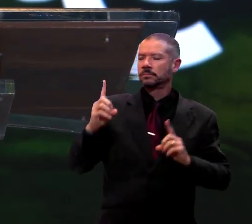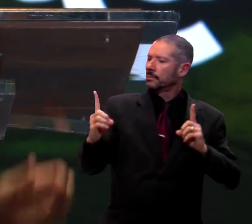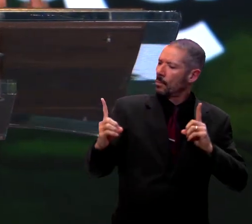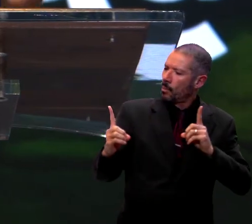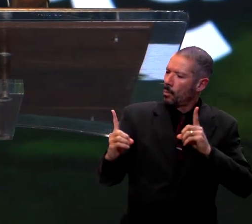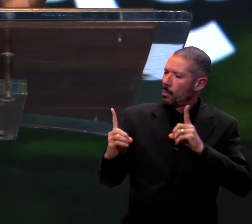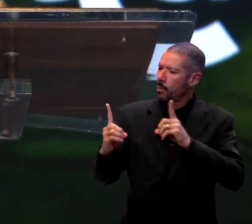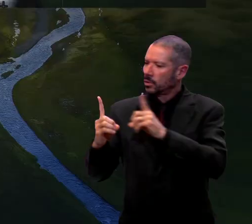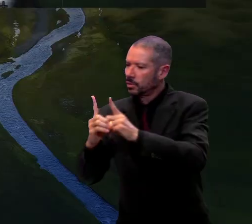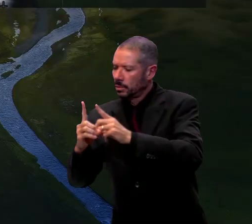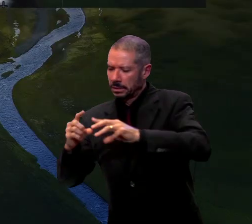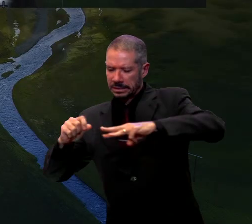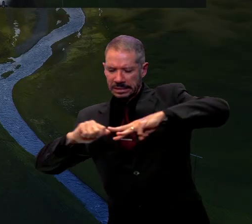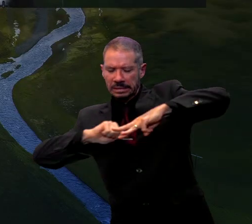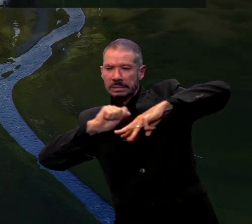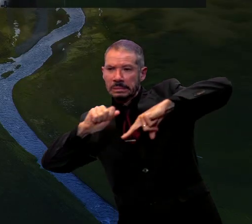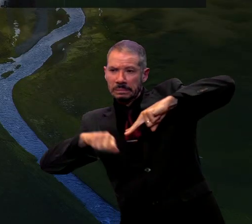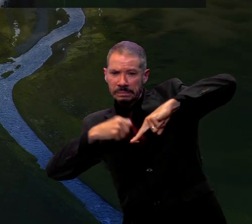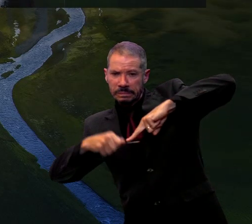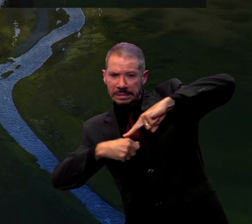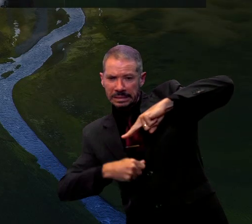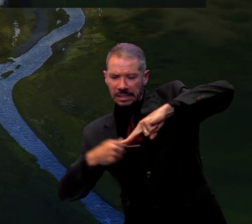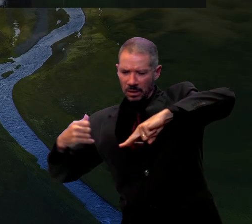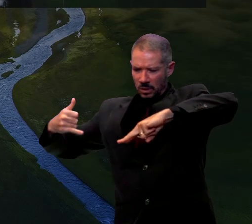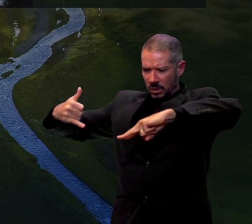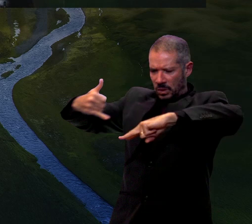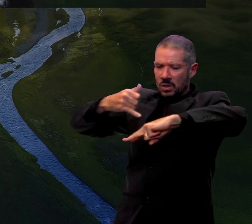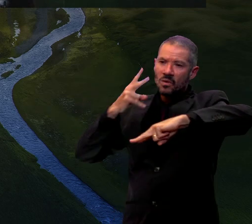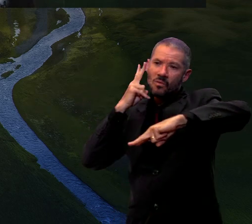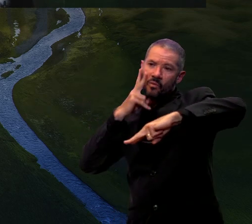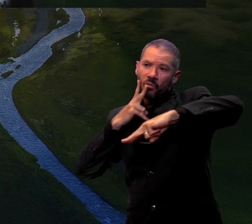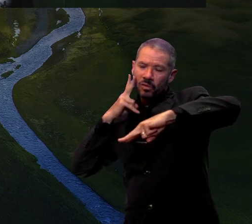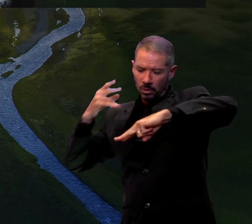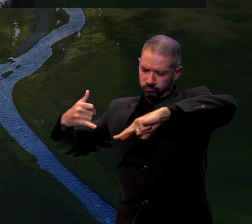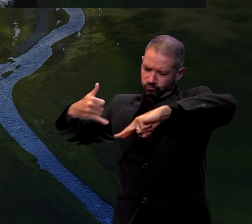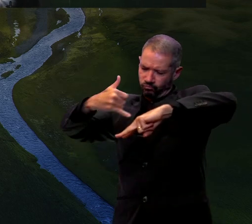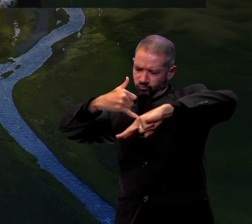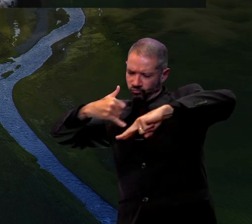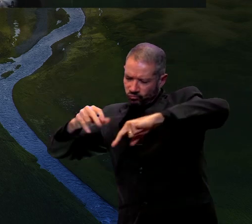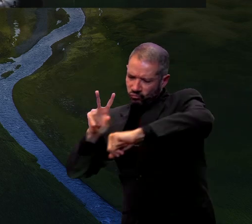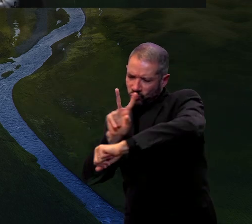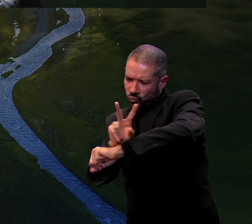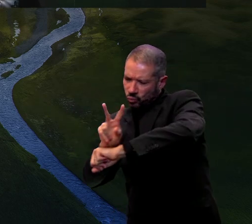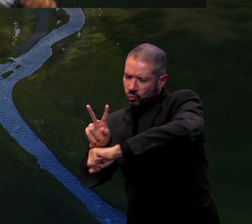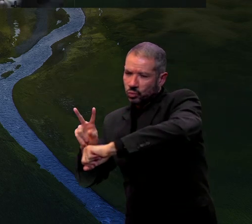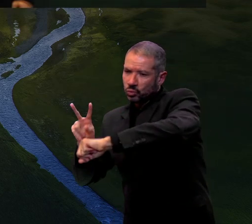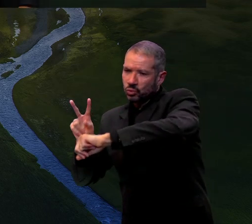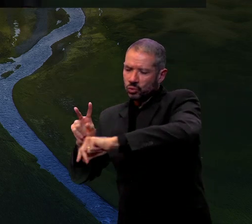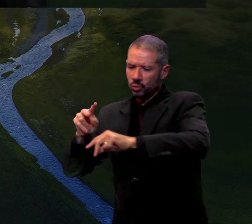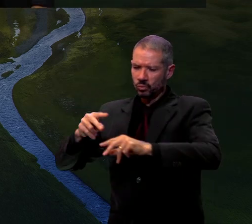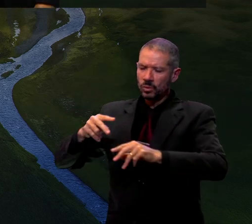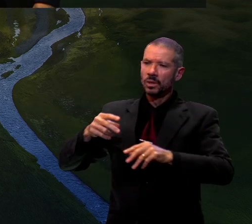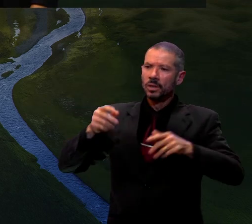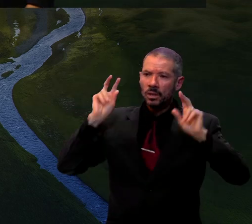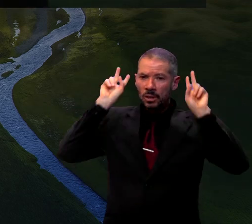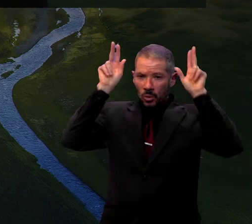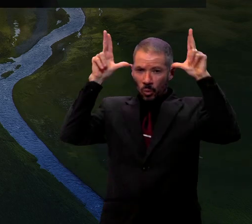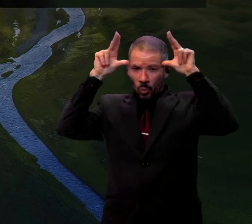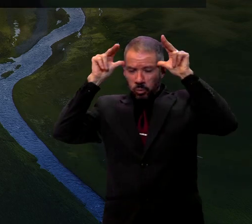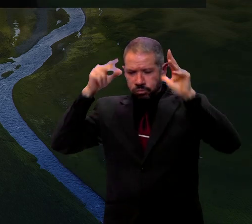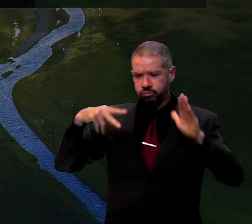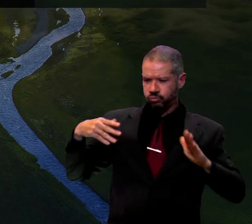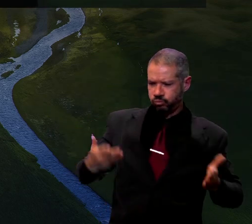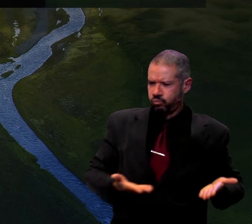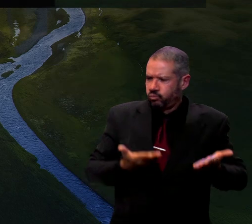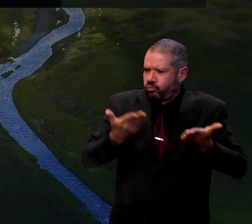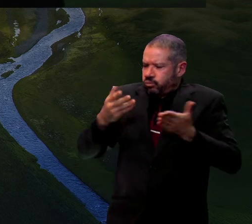Aproximou-se, enfaixou-lhe as feridas, derramando nelas vinho e óleo. Depois colocou-o sobre o seu próprio animal. Levou-o